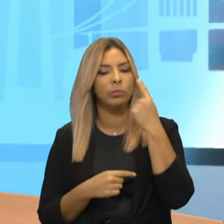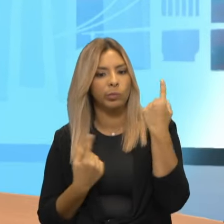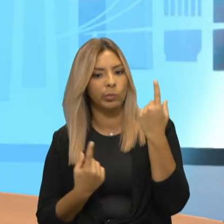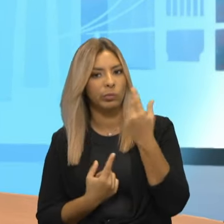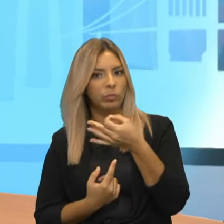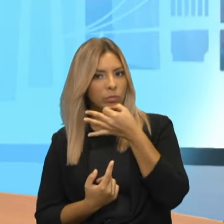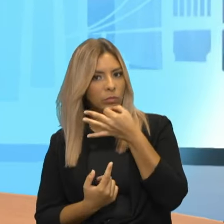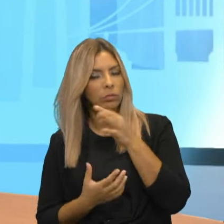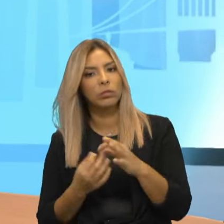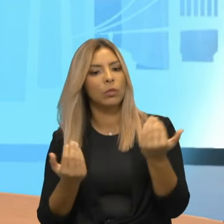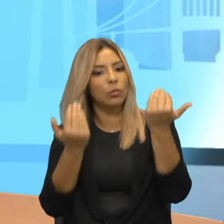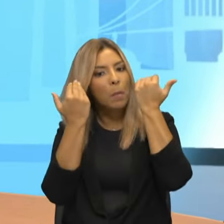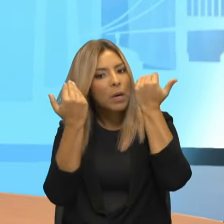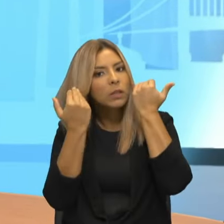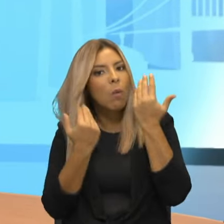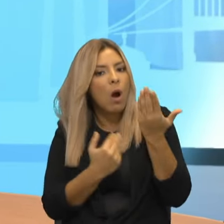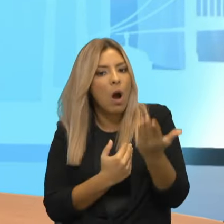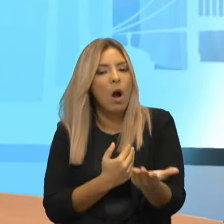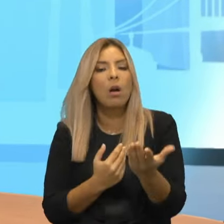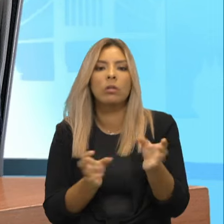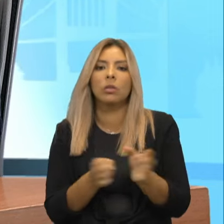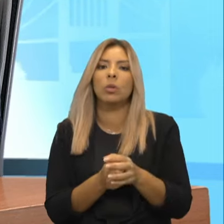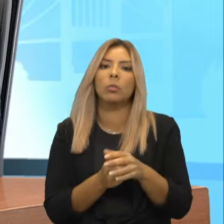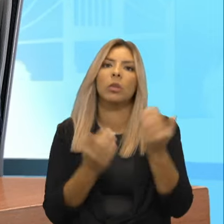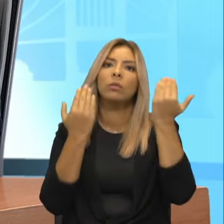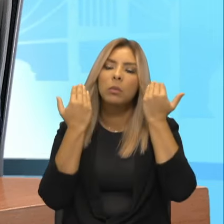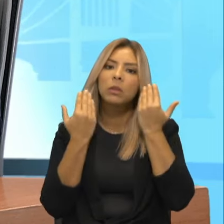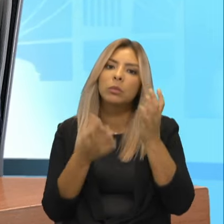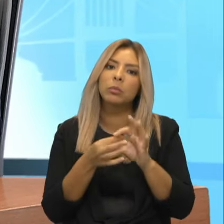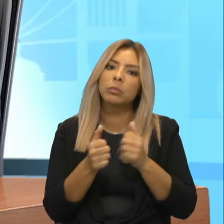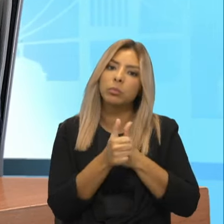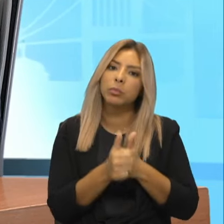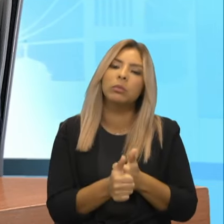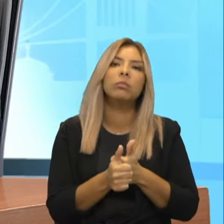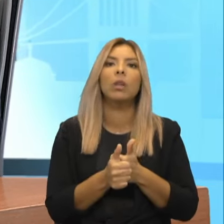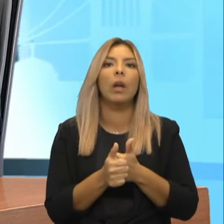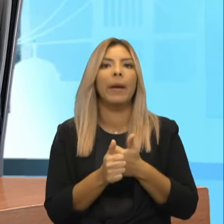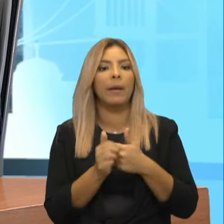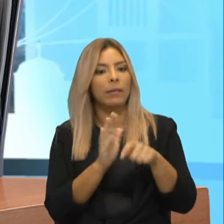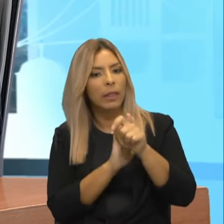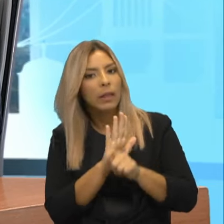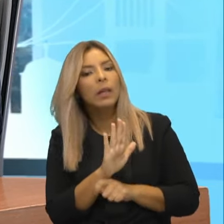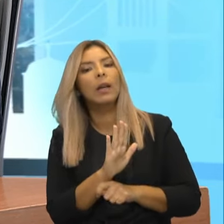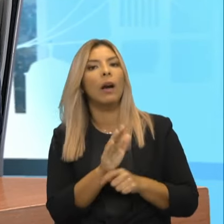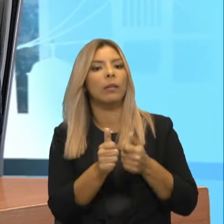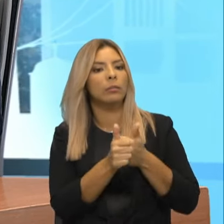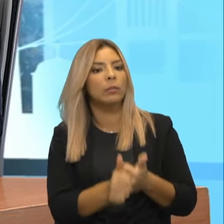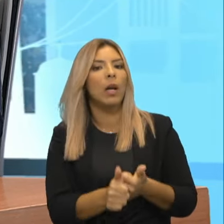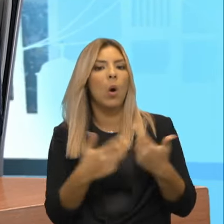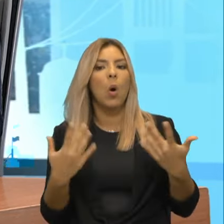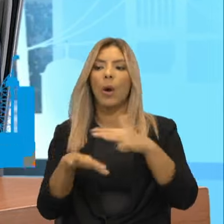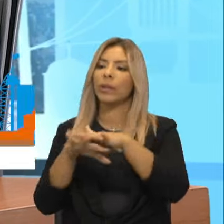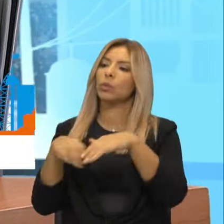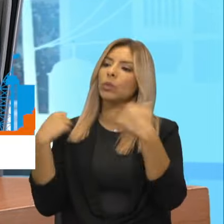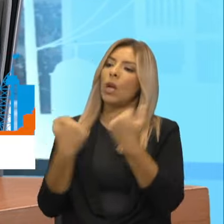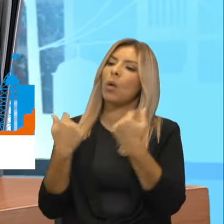informar-se junto de órgãos de informação, digamos, que seguem linhas deontológicas e não apenas pessoas que se informam em redes sociais. Não é?